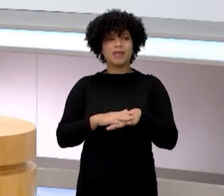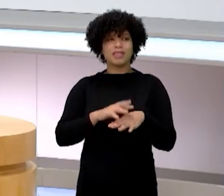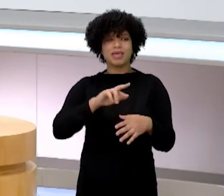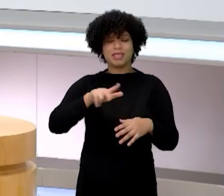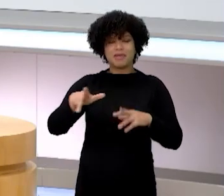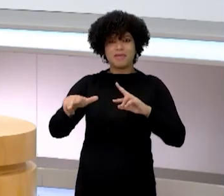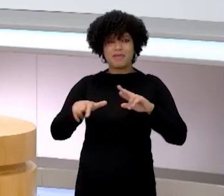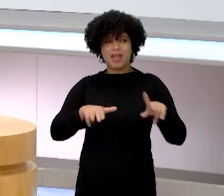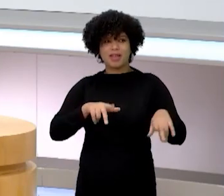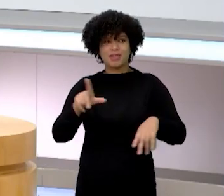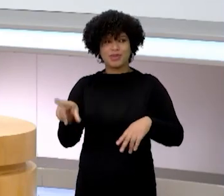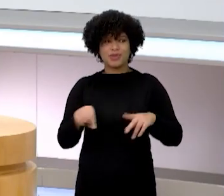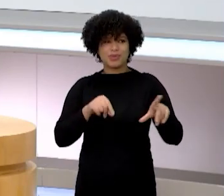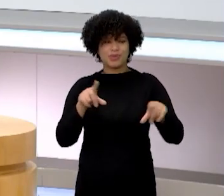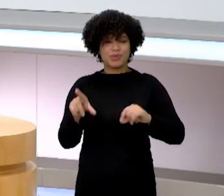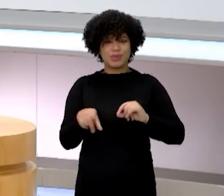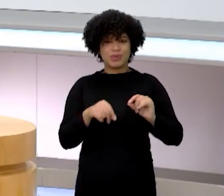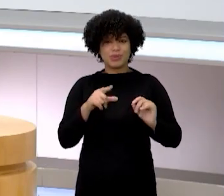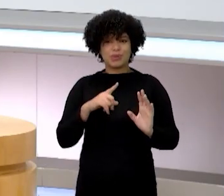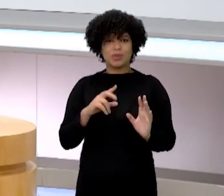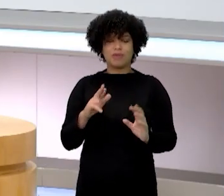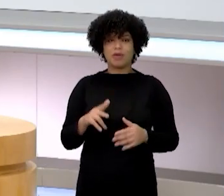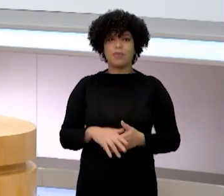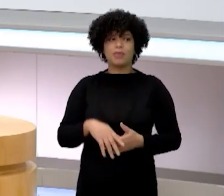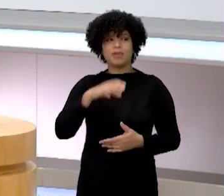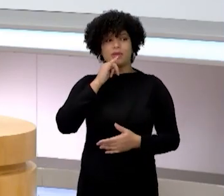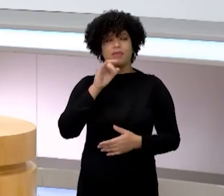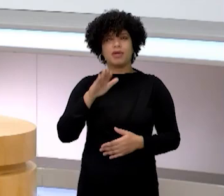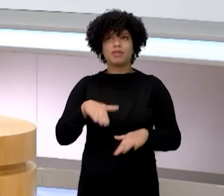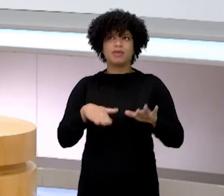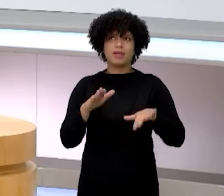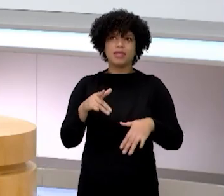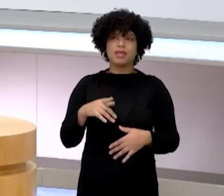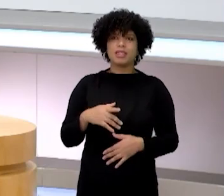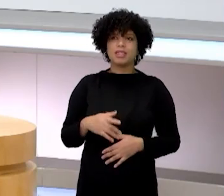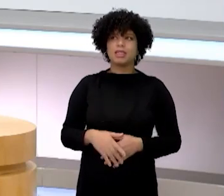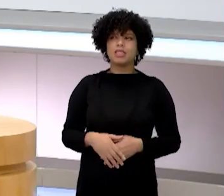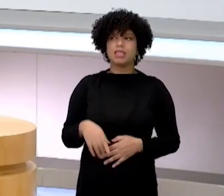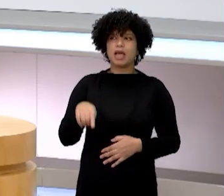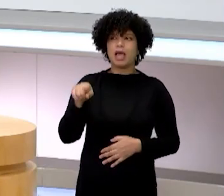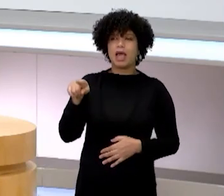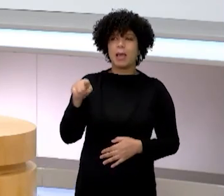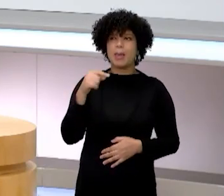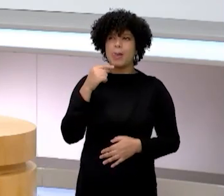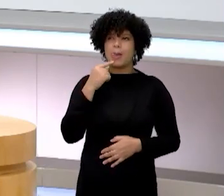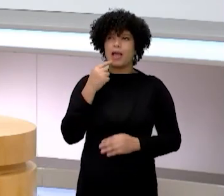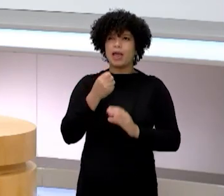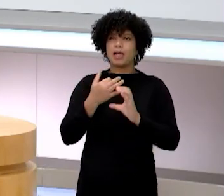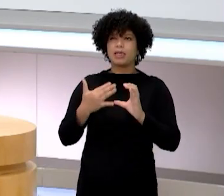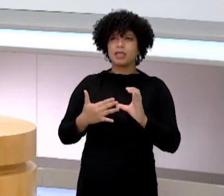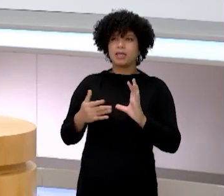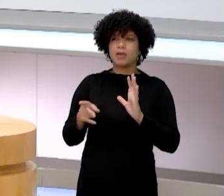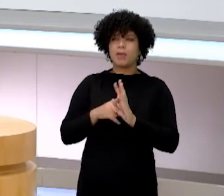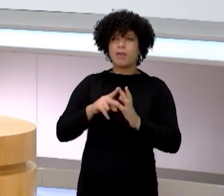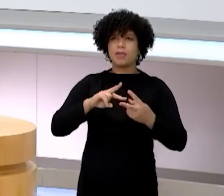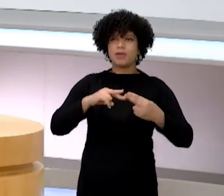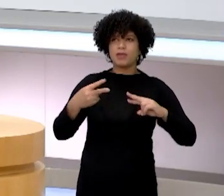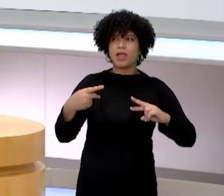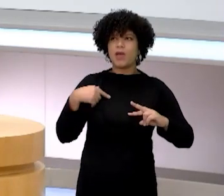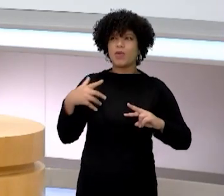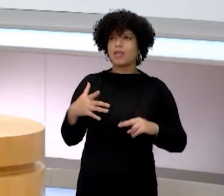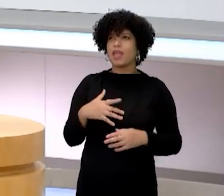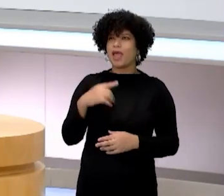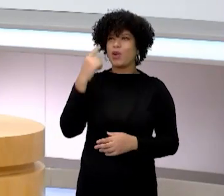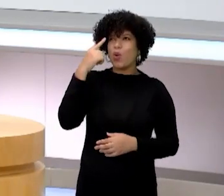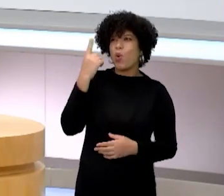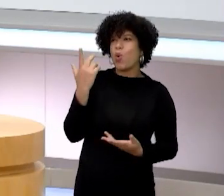determinadas escolhas, né? Por exemplo, eu quero uma pessoa que nasça com uma determinada característica, então eu escolho